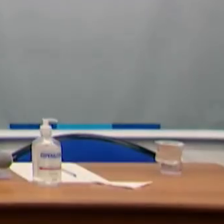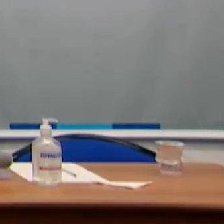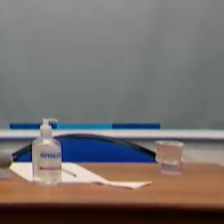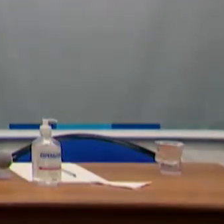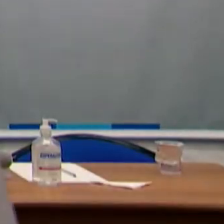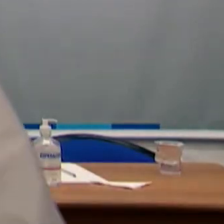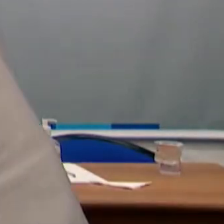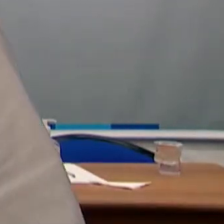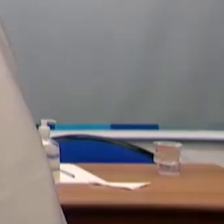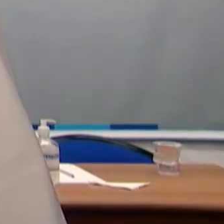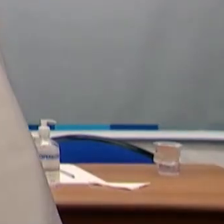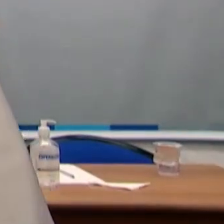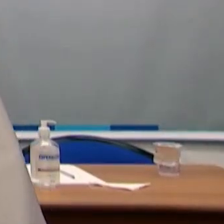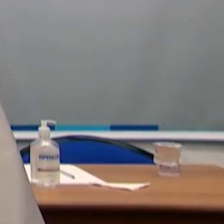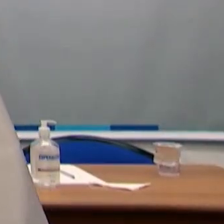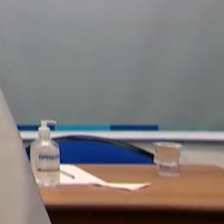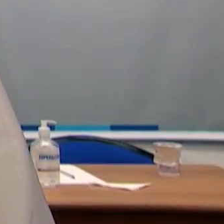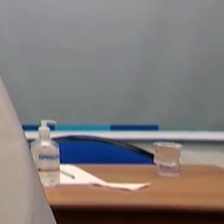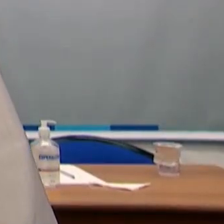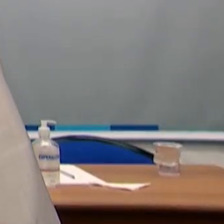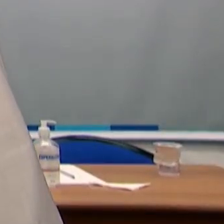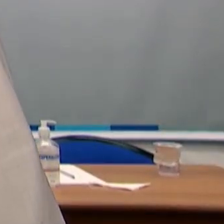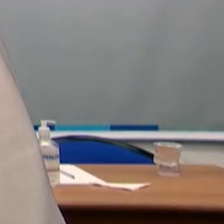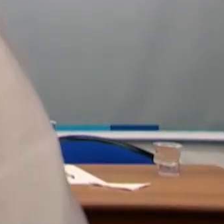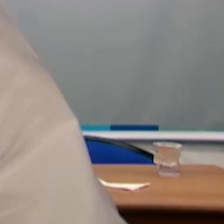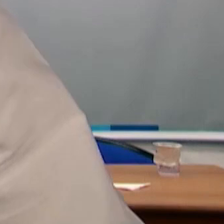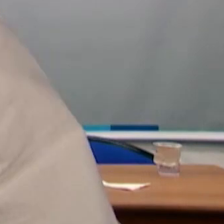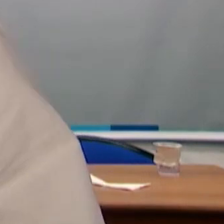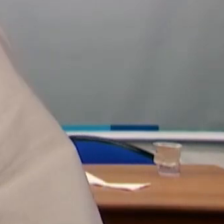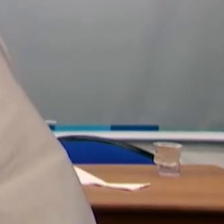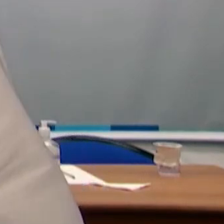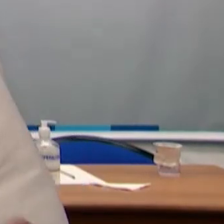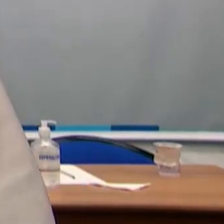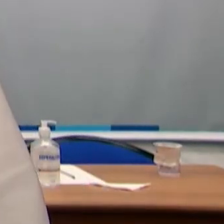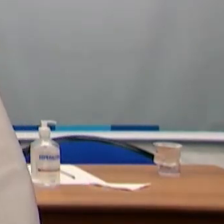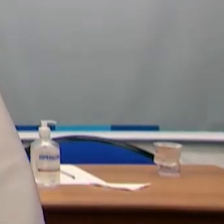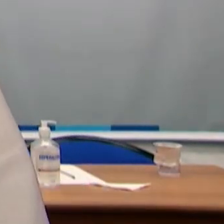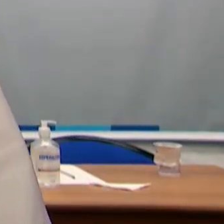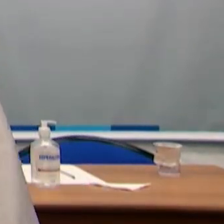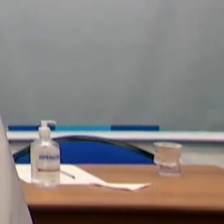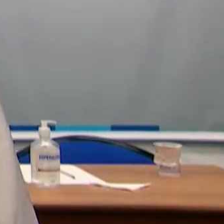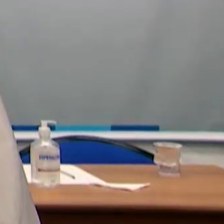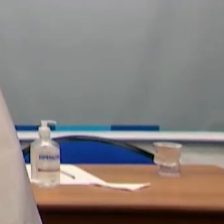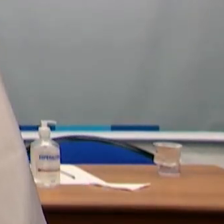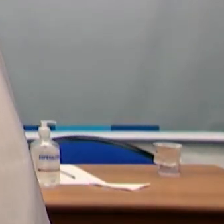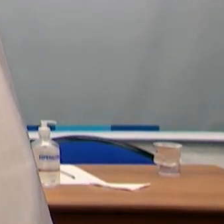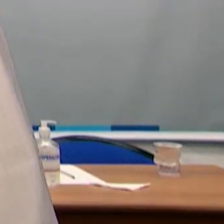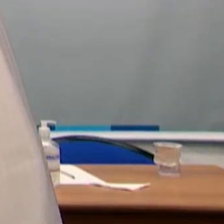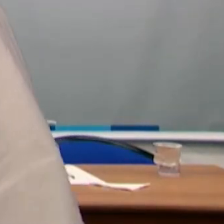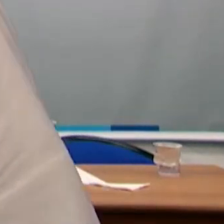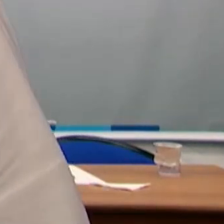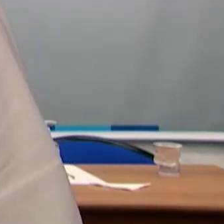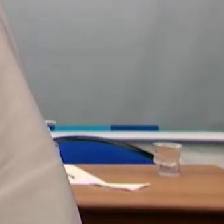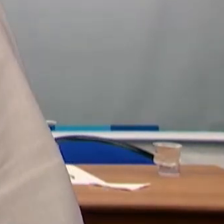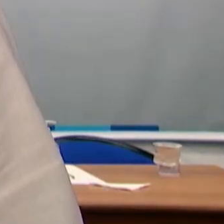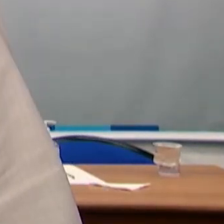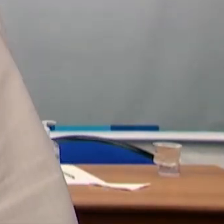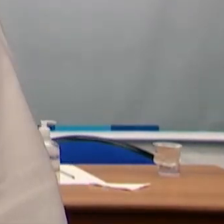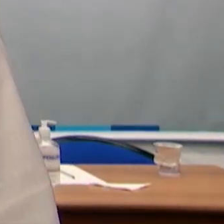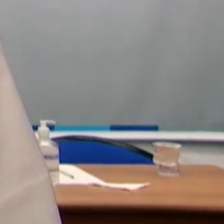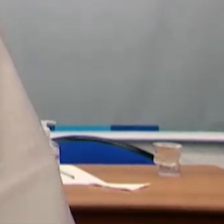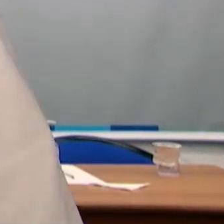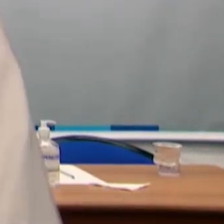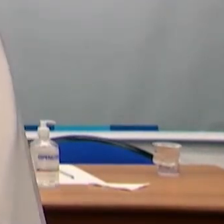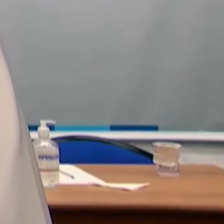pública. Sem dúvida, de otimização já da nossa estrutura. Hoje nós temos, em média,